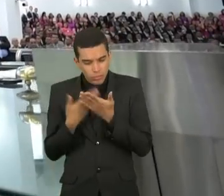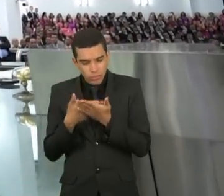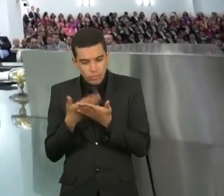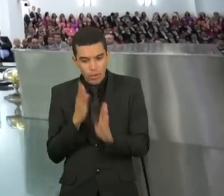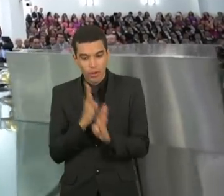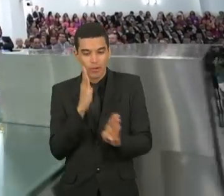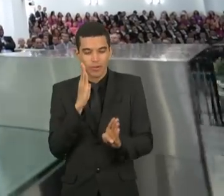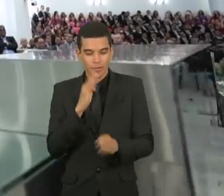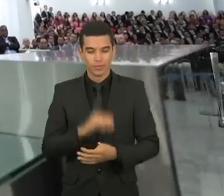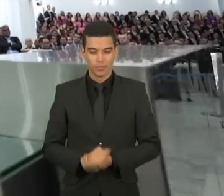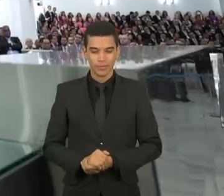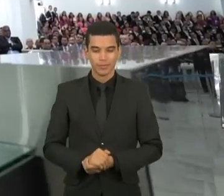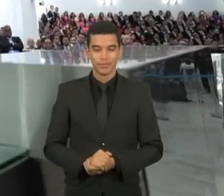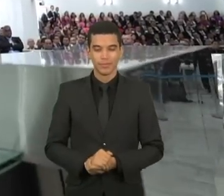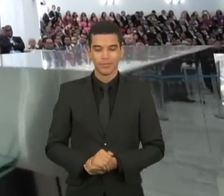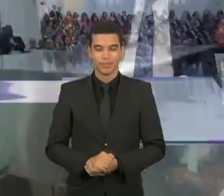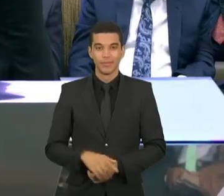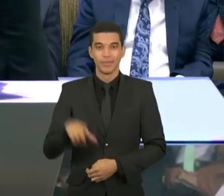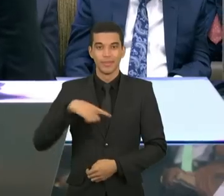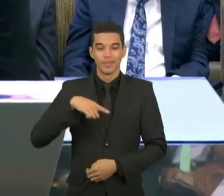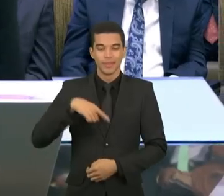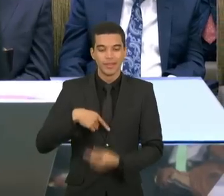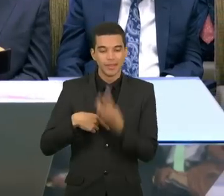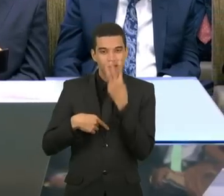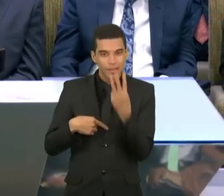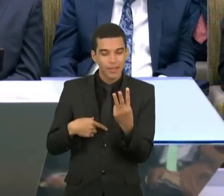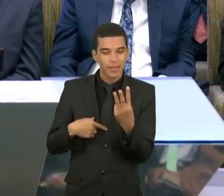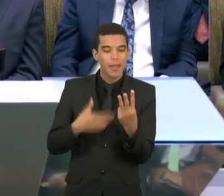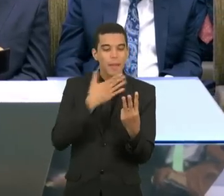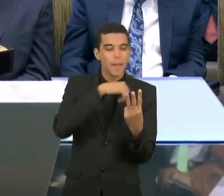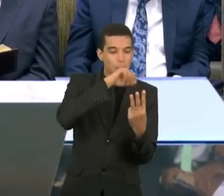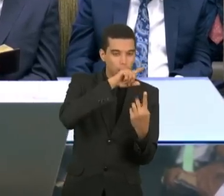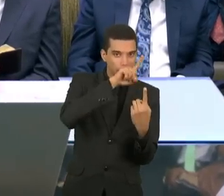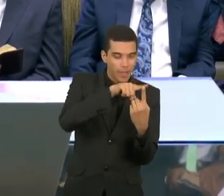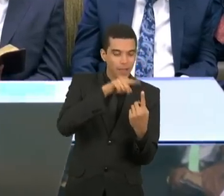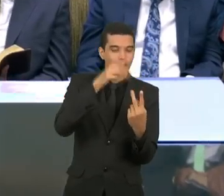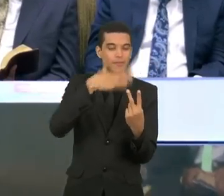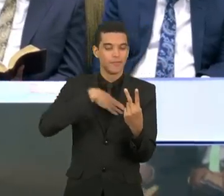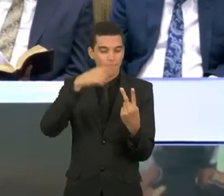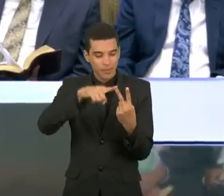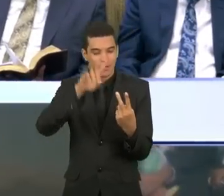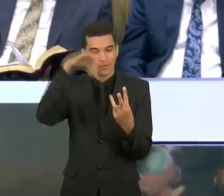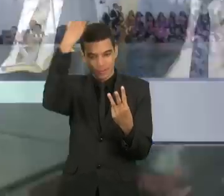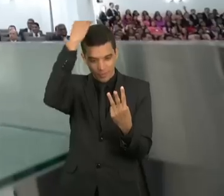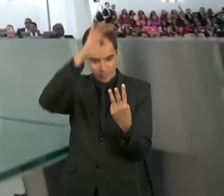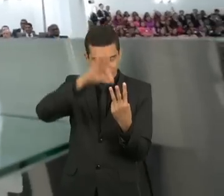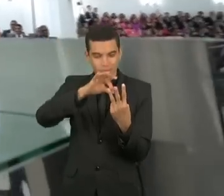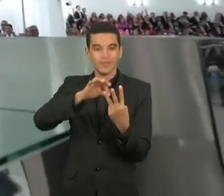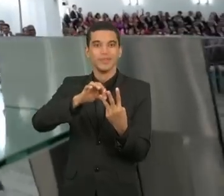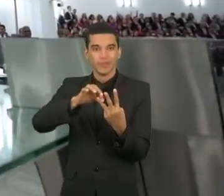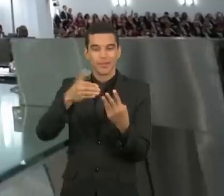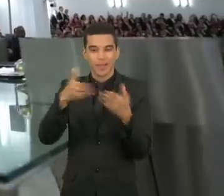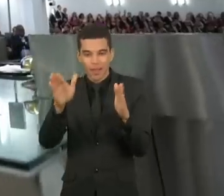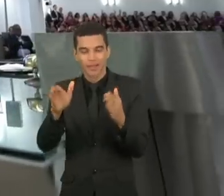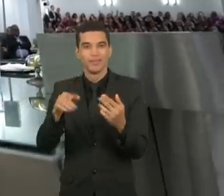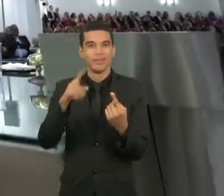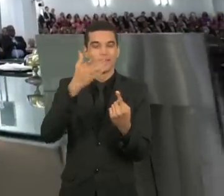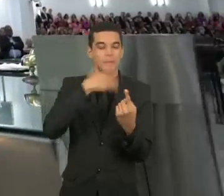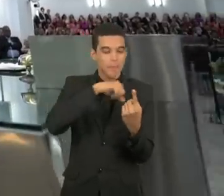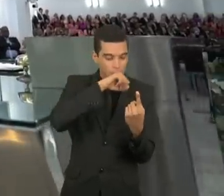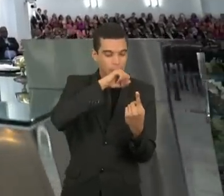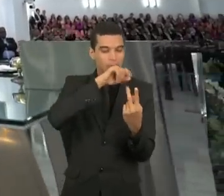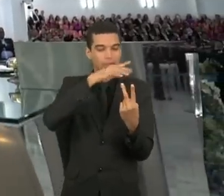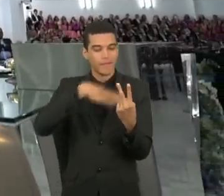se abre se disser Pai, Filho, Espírito Santo. Tchac. Pai, Filho, Espírito Santo. Tchac. Pai, Filho, Espírito